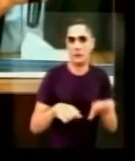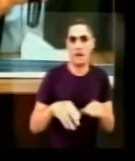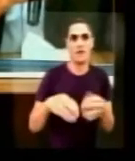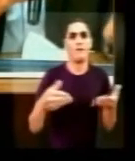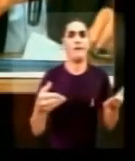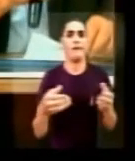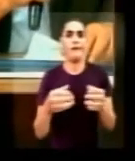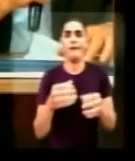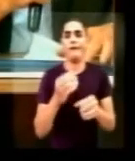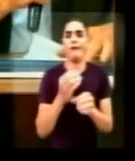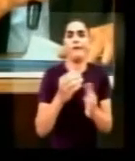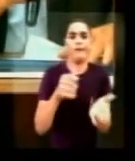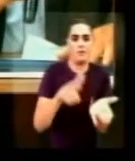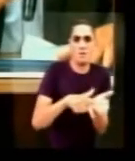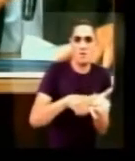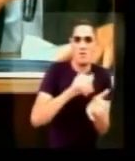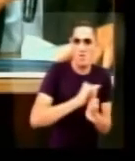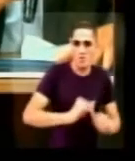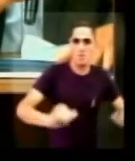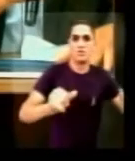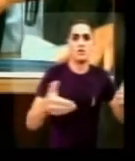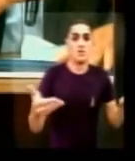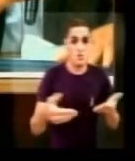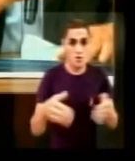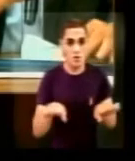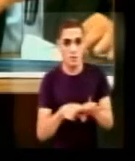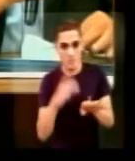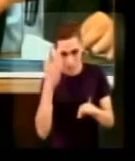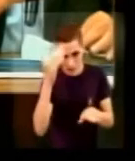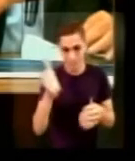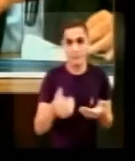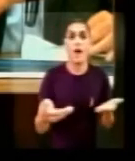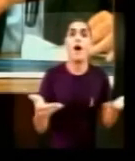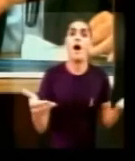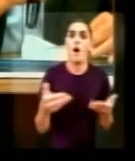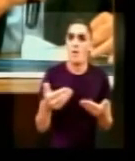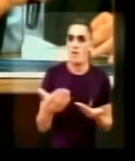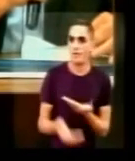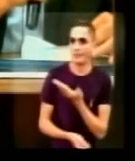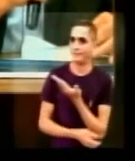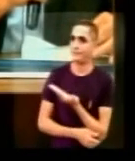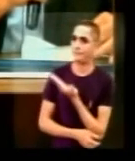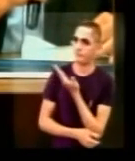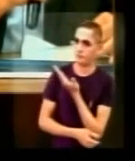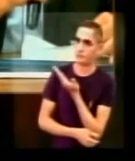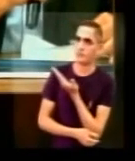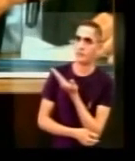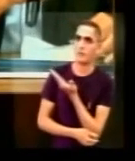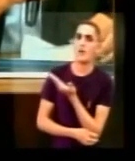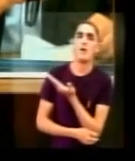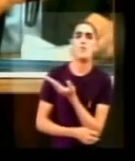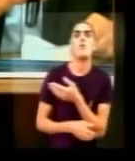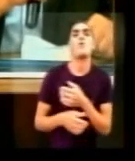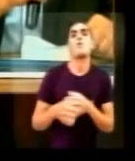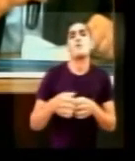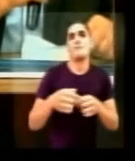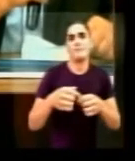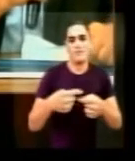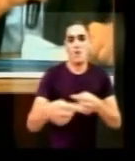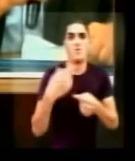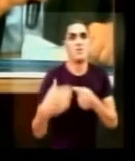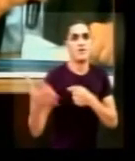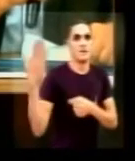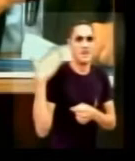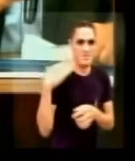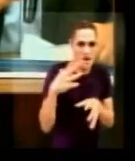Agora vamos falar sobre a média móvel dos casos confirmados de Covid. Tá certo?